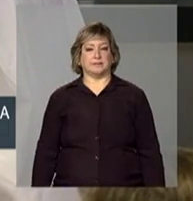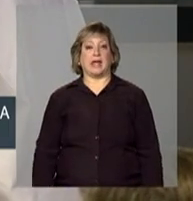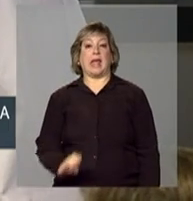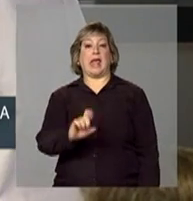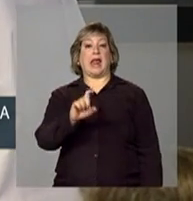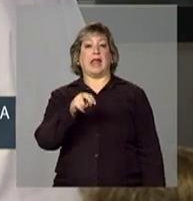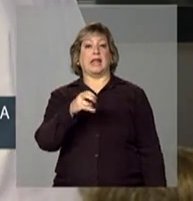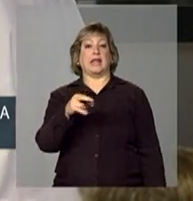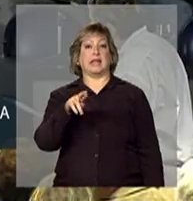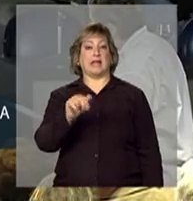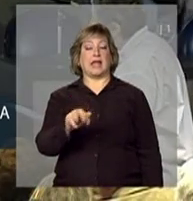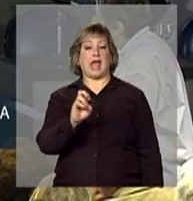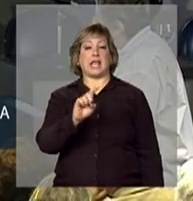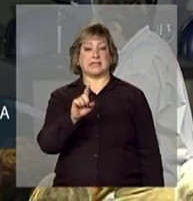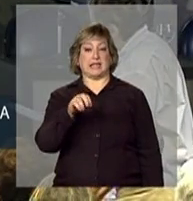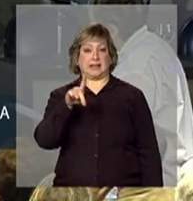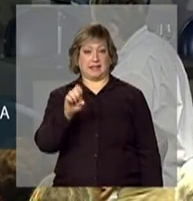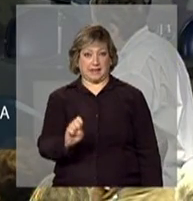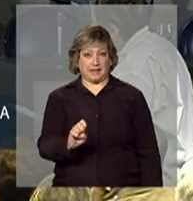Helenira Rezende